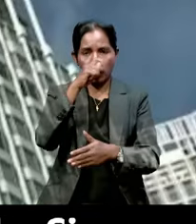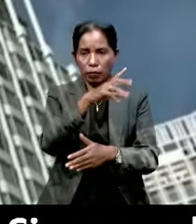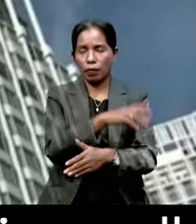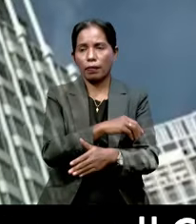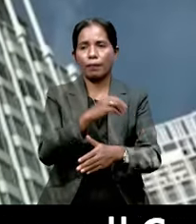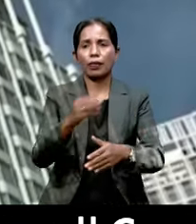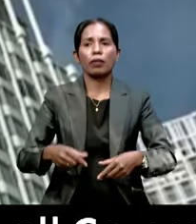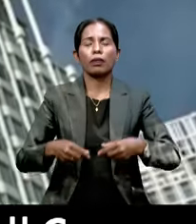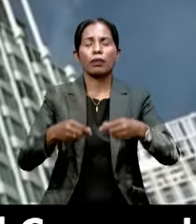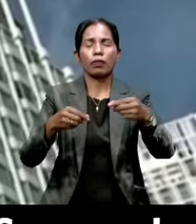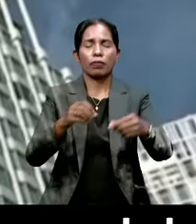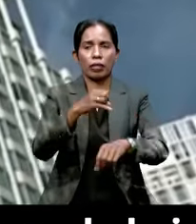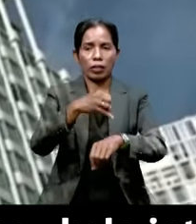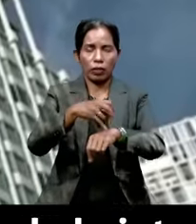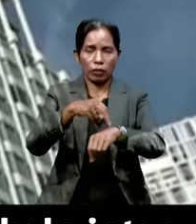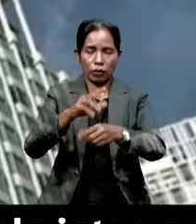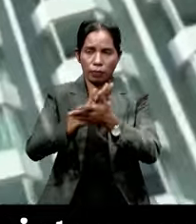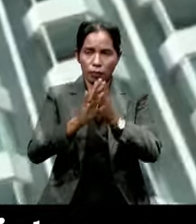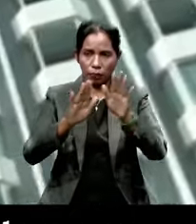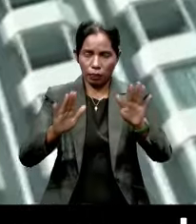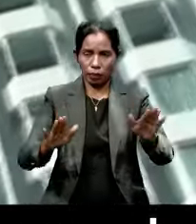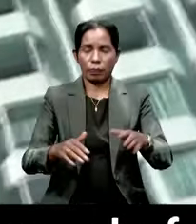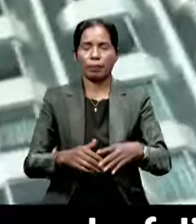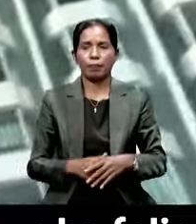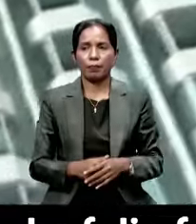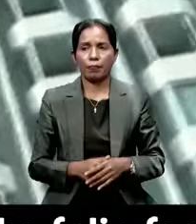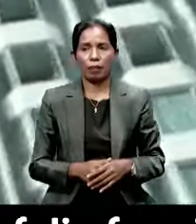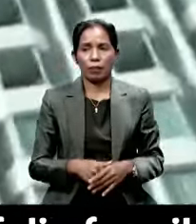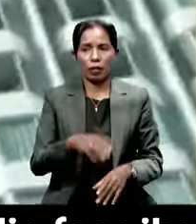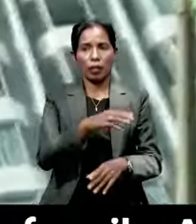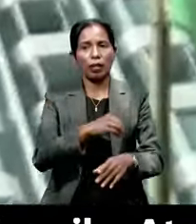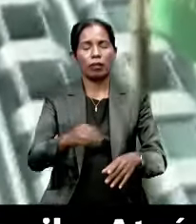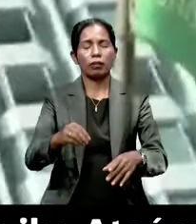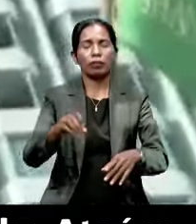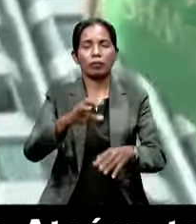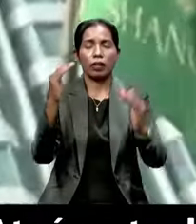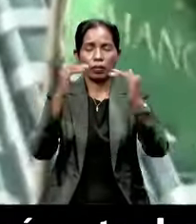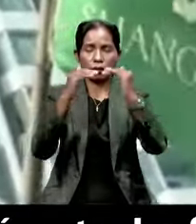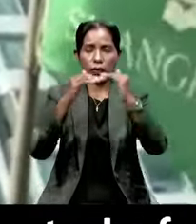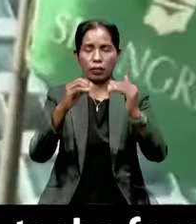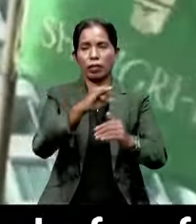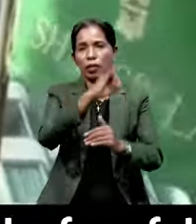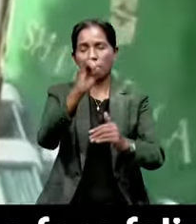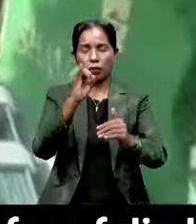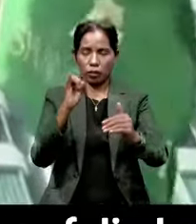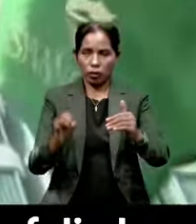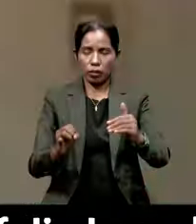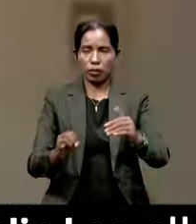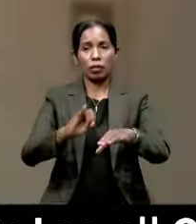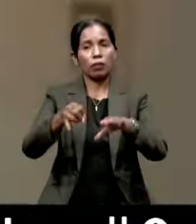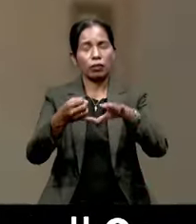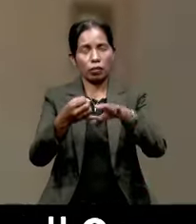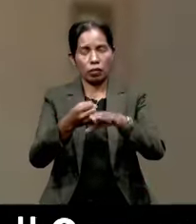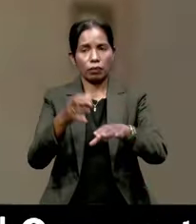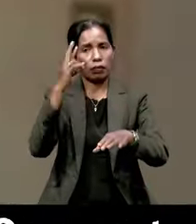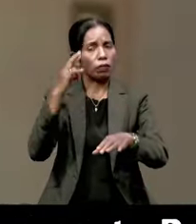perturbe a ordem internacional, paz e estabilidade regional. Em entrevista exclusiva ao China Global Television, Horta declara